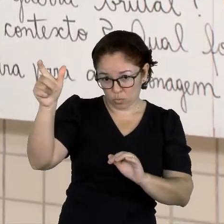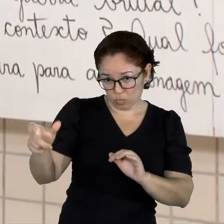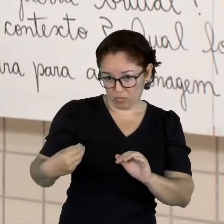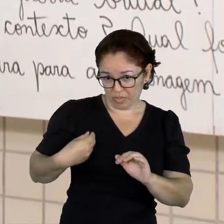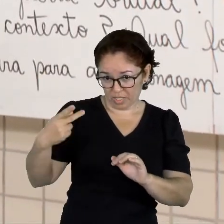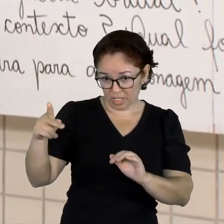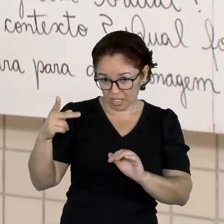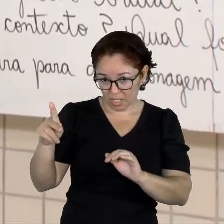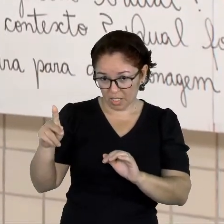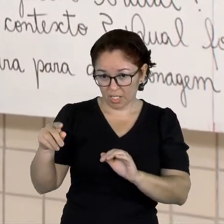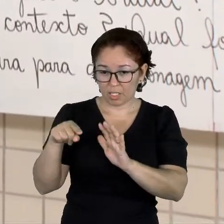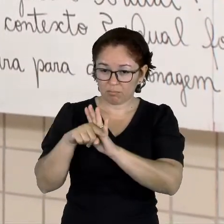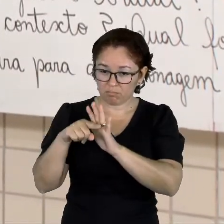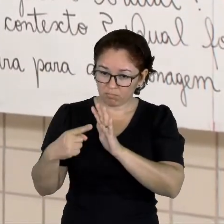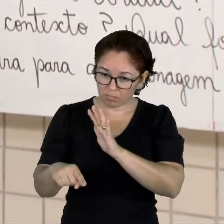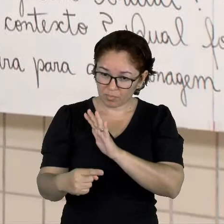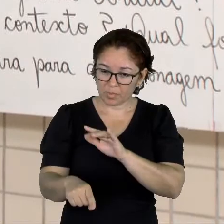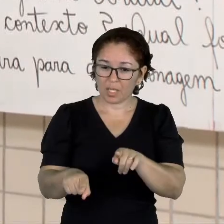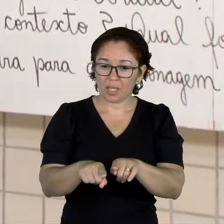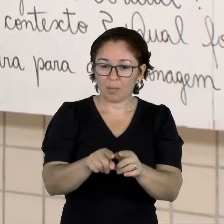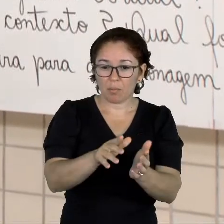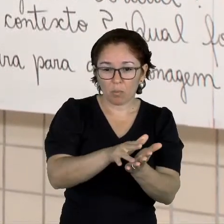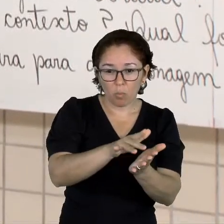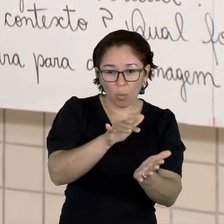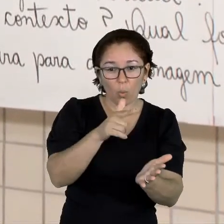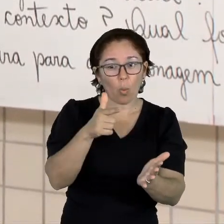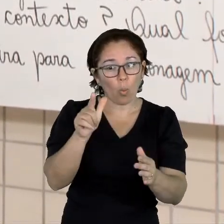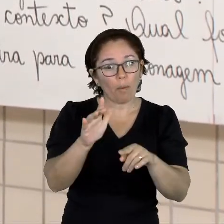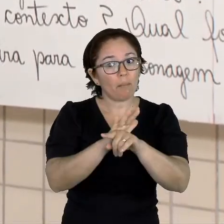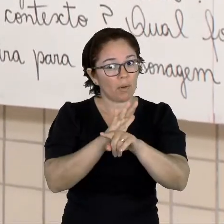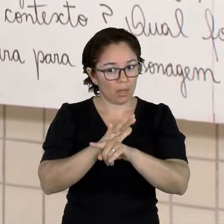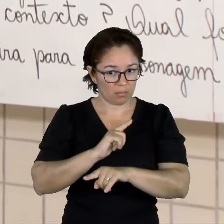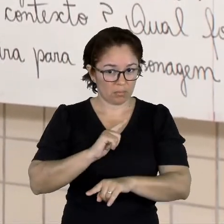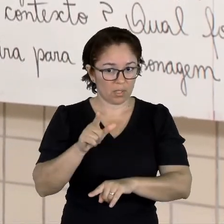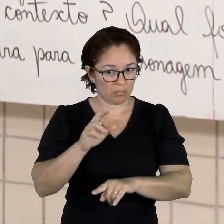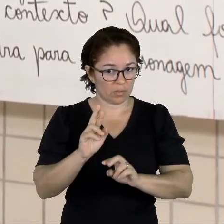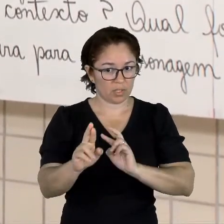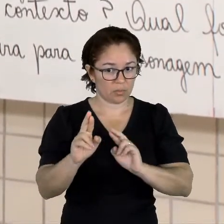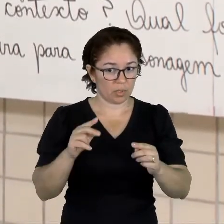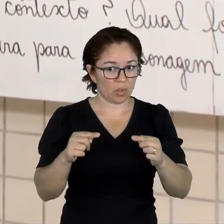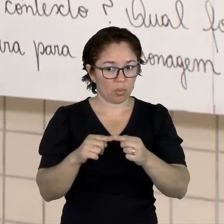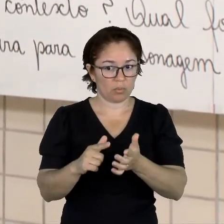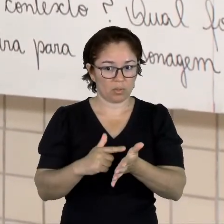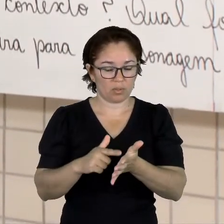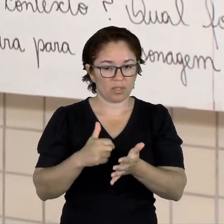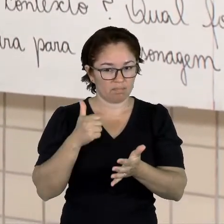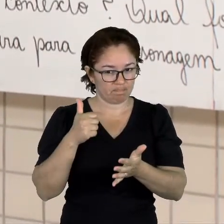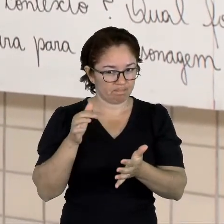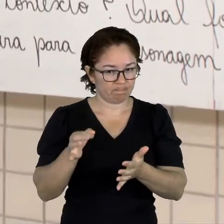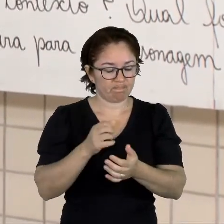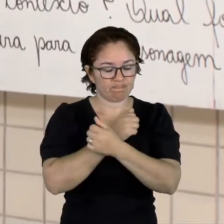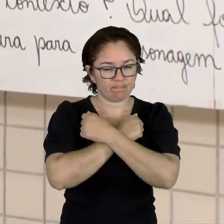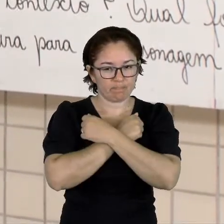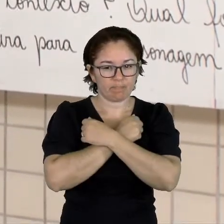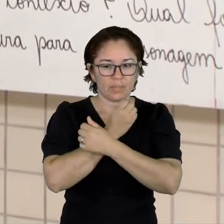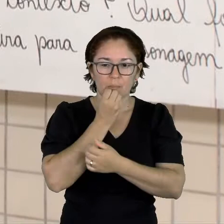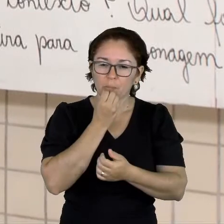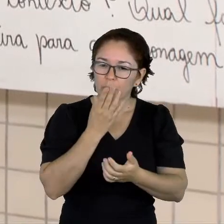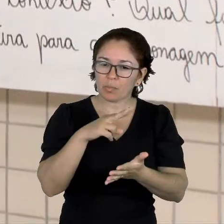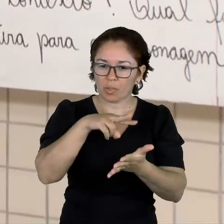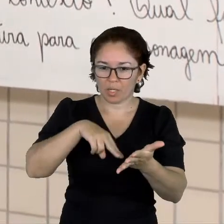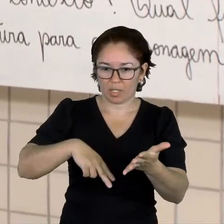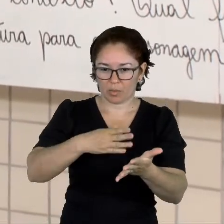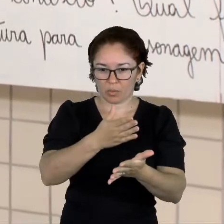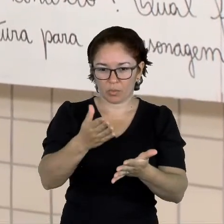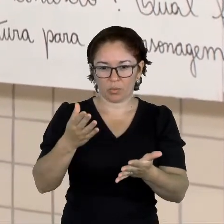de interpretação do livro também no bloco de estudo de vocês, certo? Então, um abraço, boa leitura,